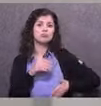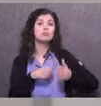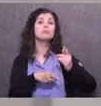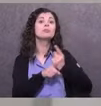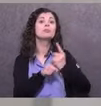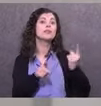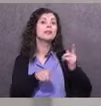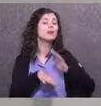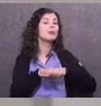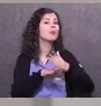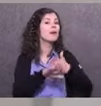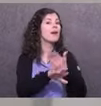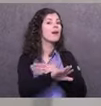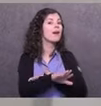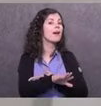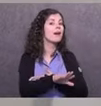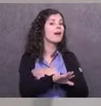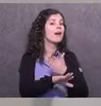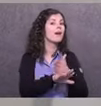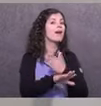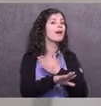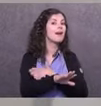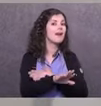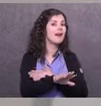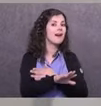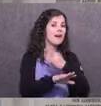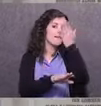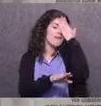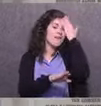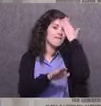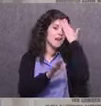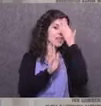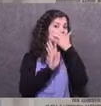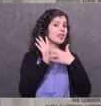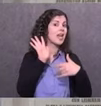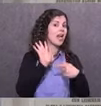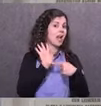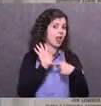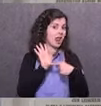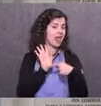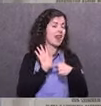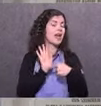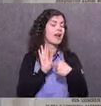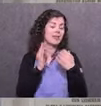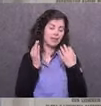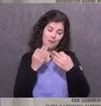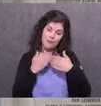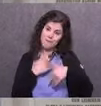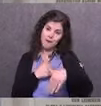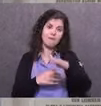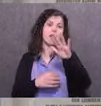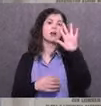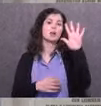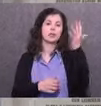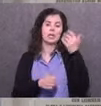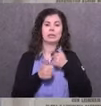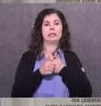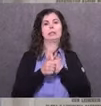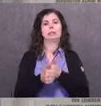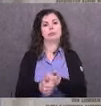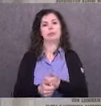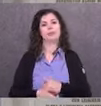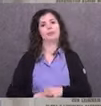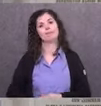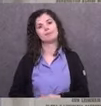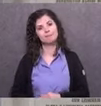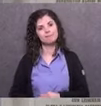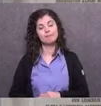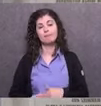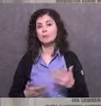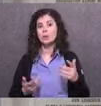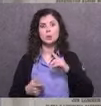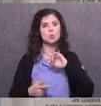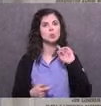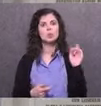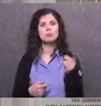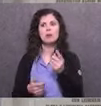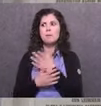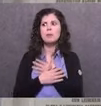as Escrituras dos profetas. Então todos os discípulos o abandonaram e